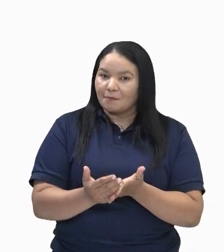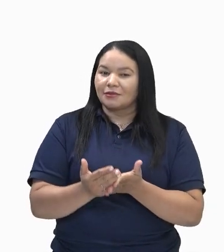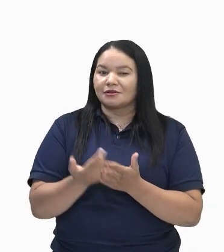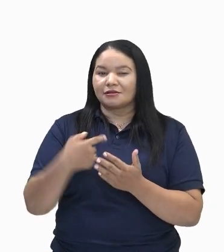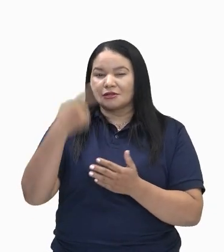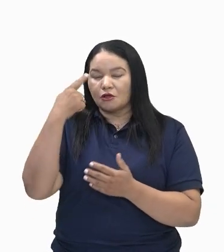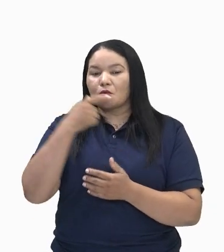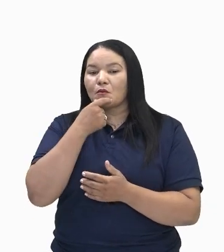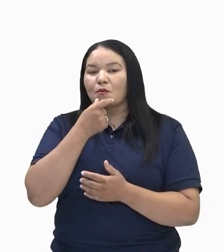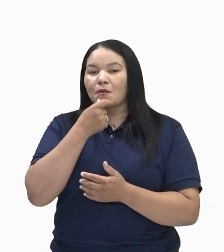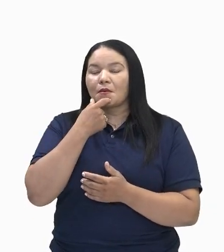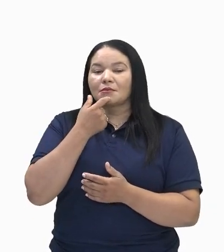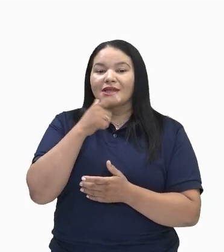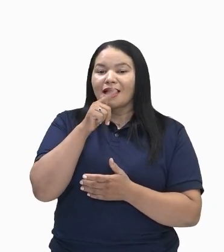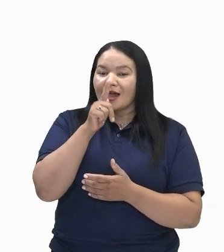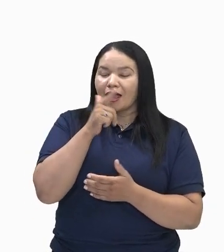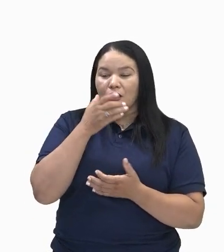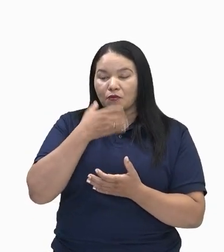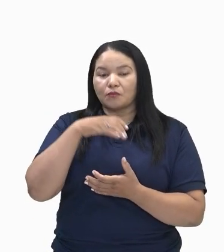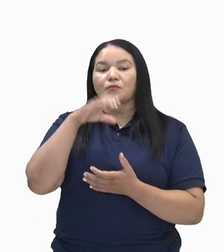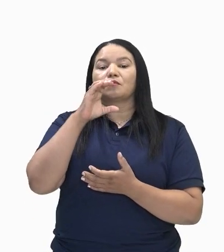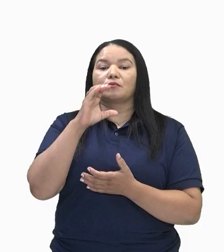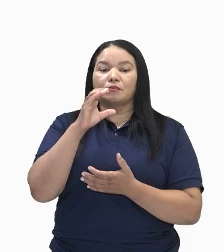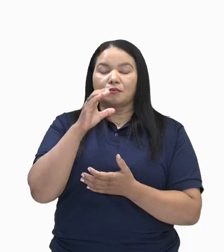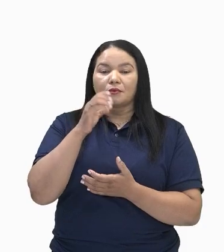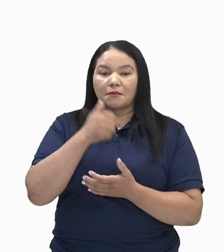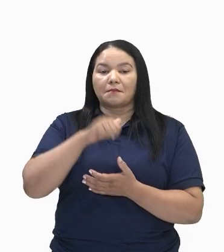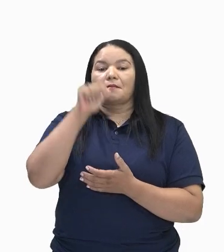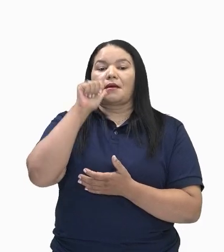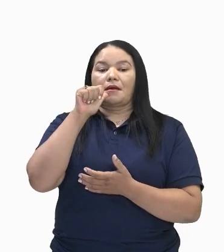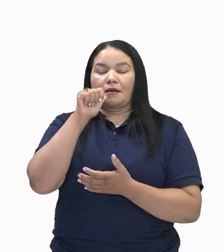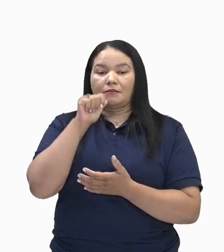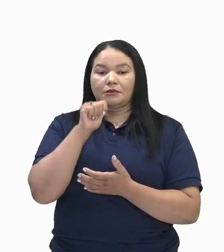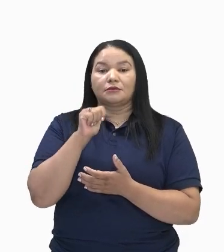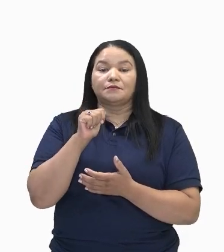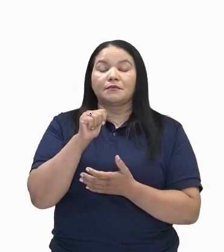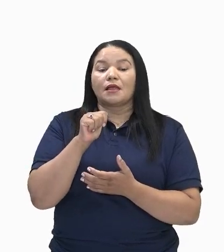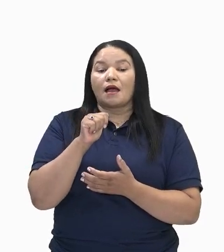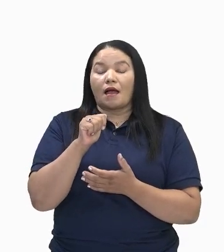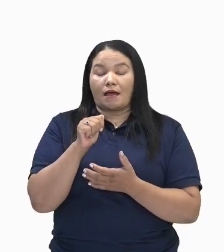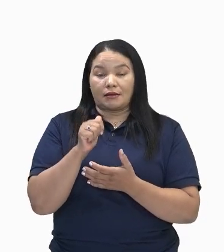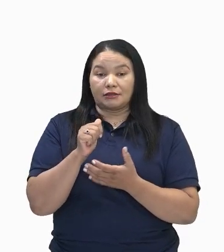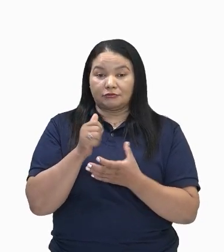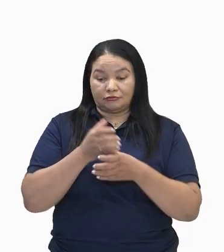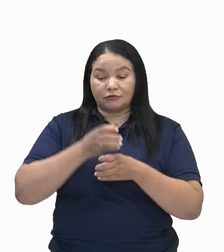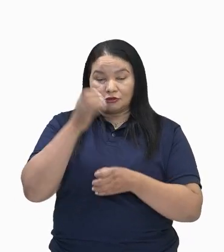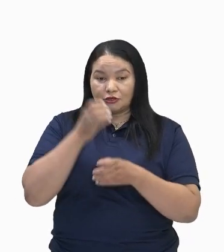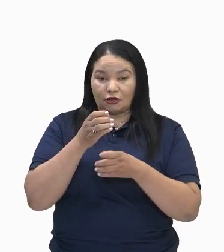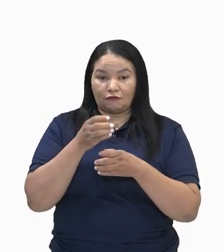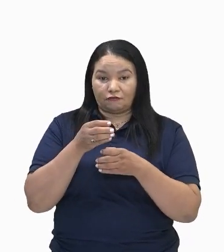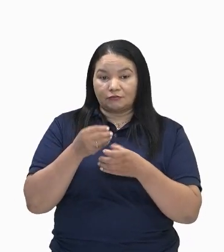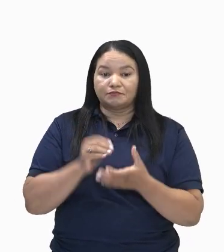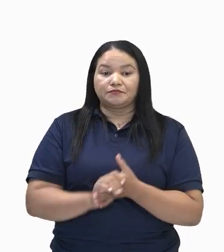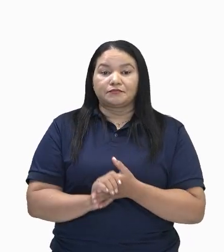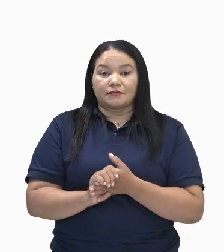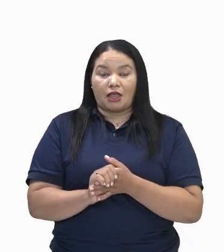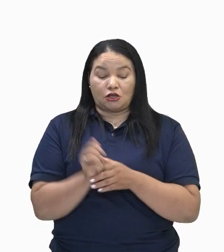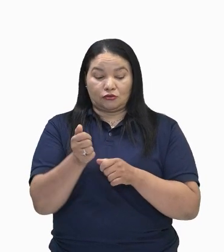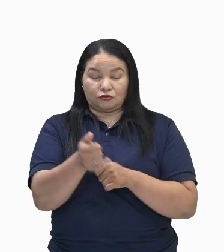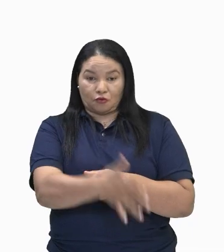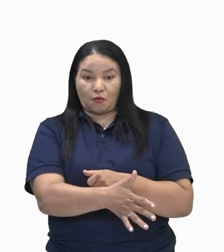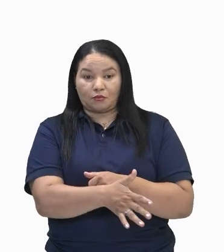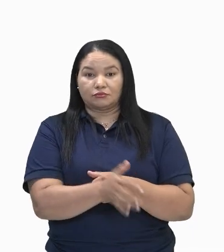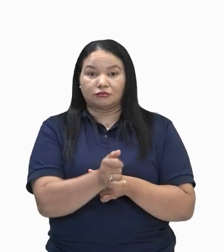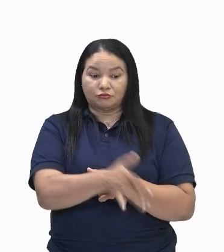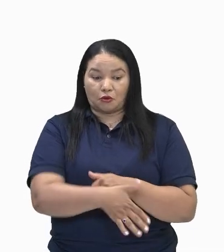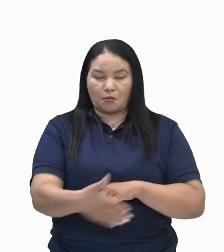rapaz vai, bebe a sua água em uma garrafa descartável e descarta de forma inadequada. Joga no meio